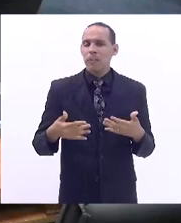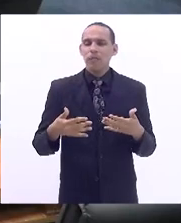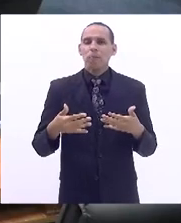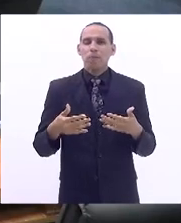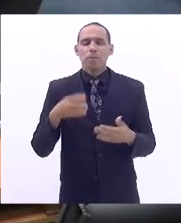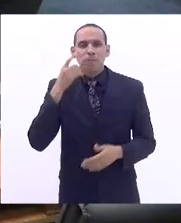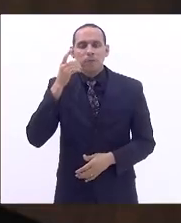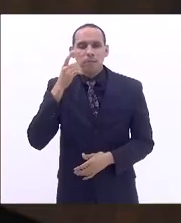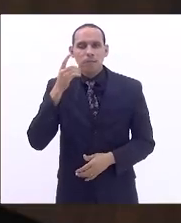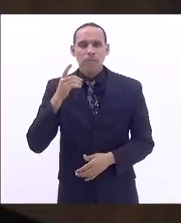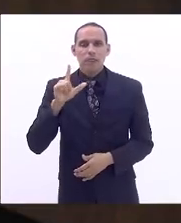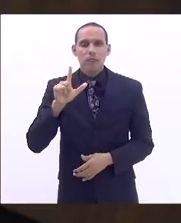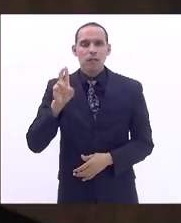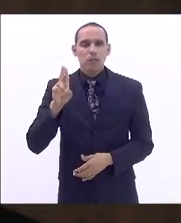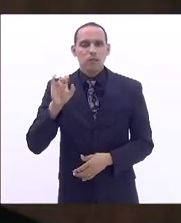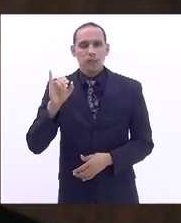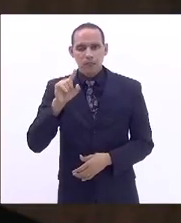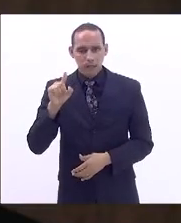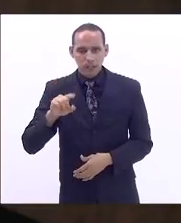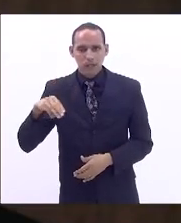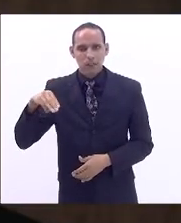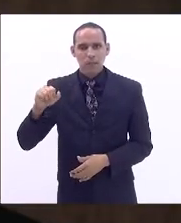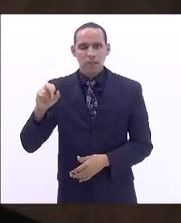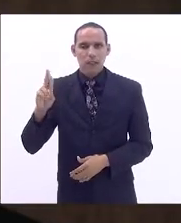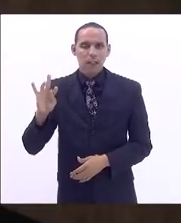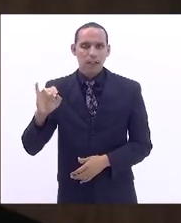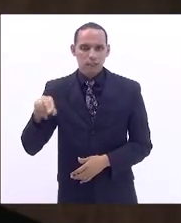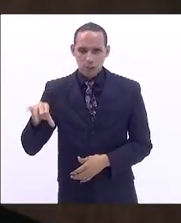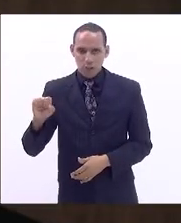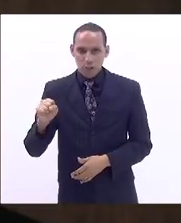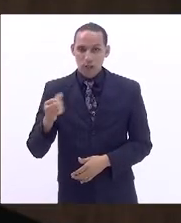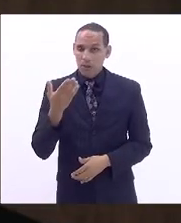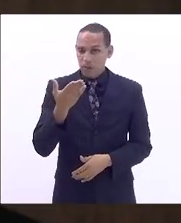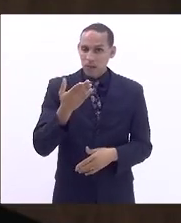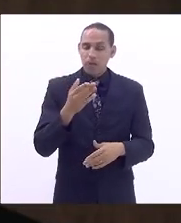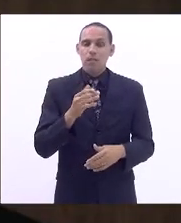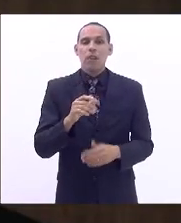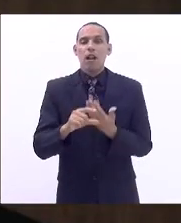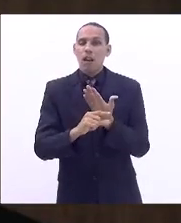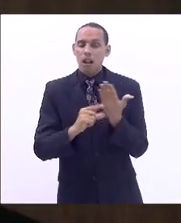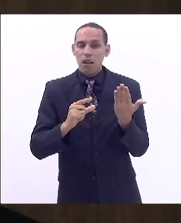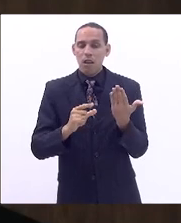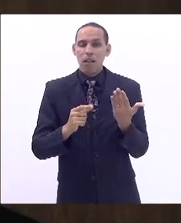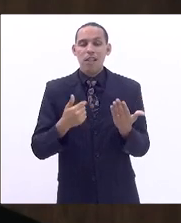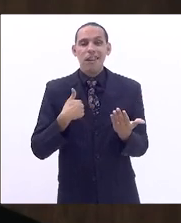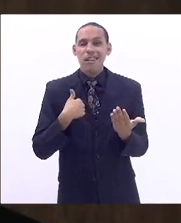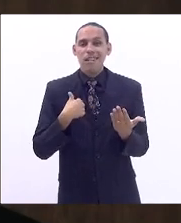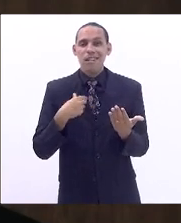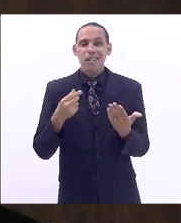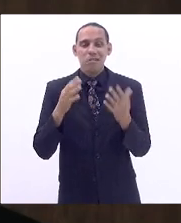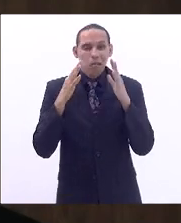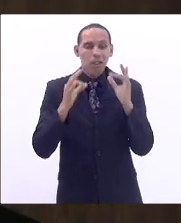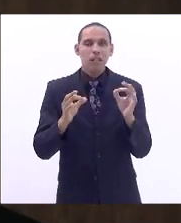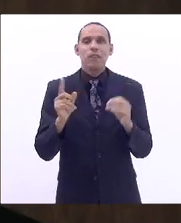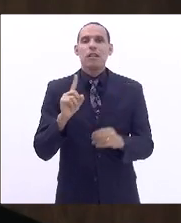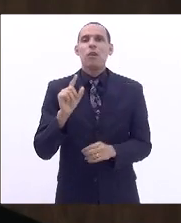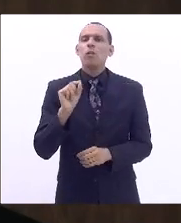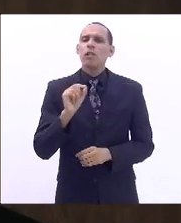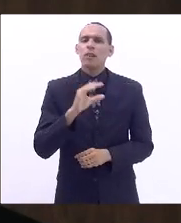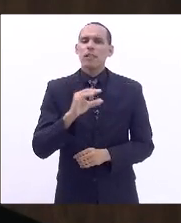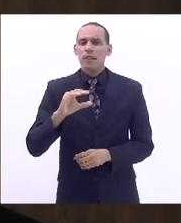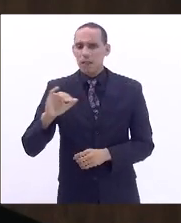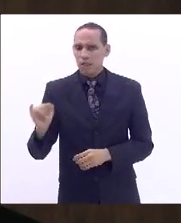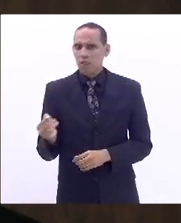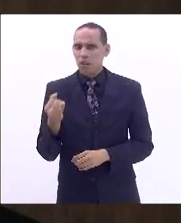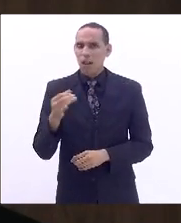e o Deputado Luiz Martins vossa excelência são autores né e eu não tinha prestado atenção que a